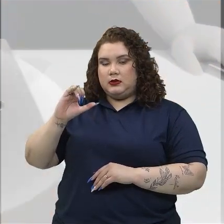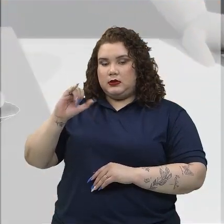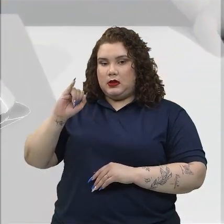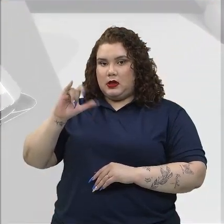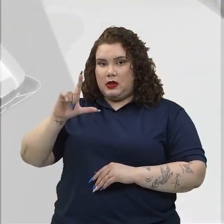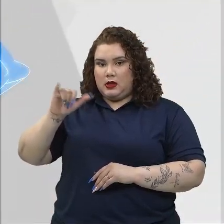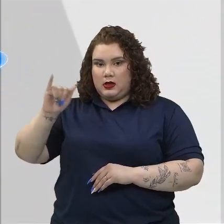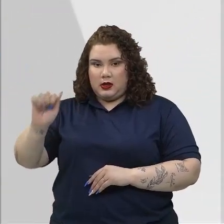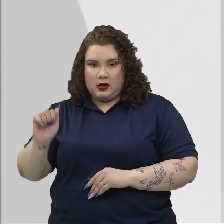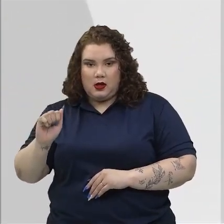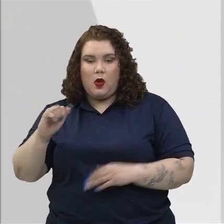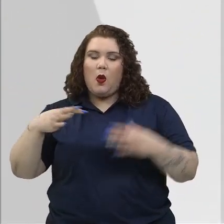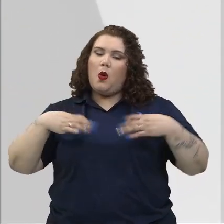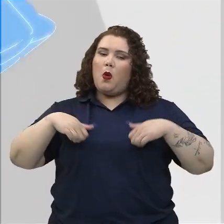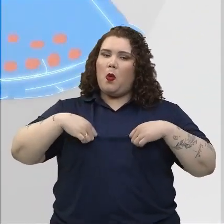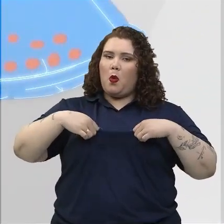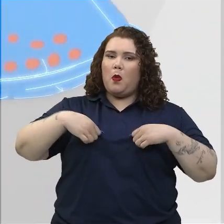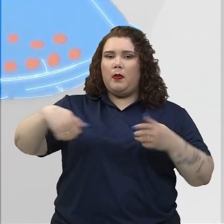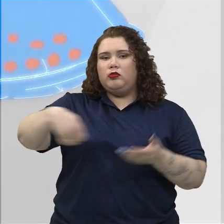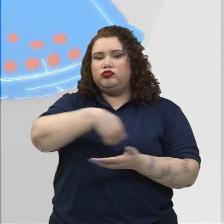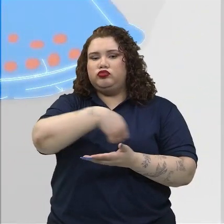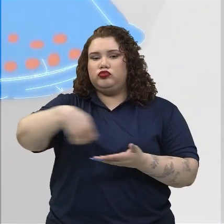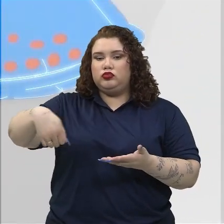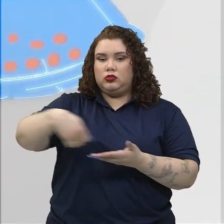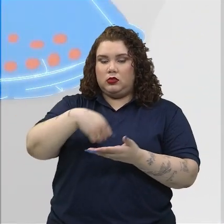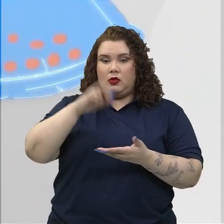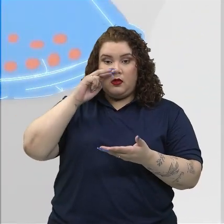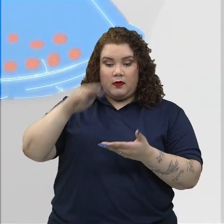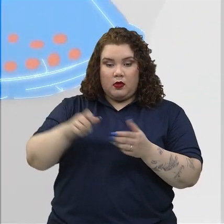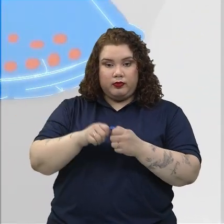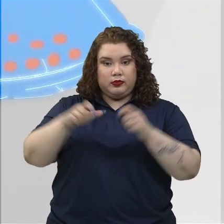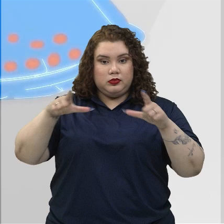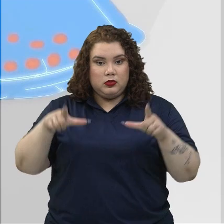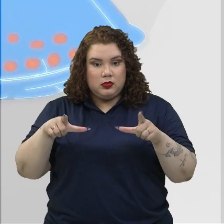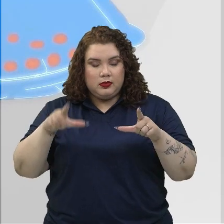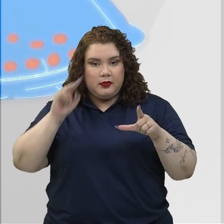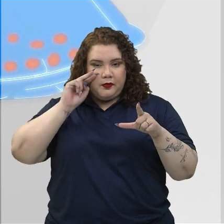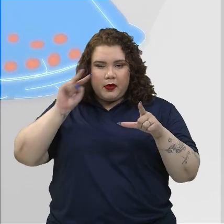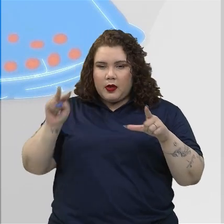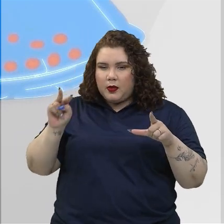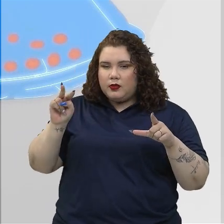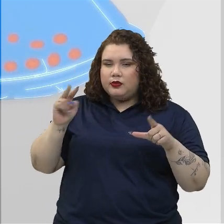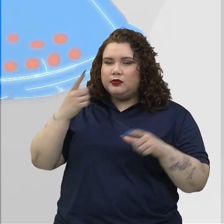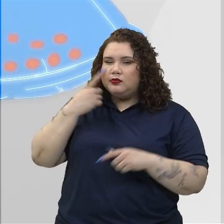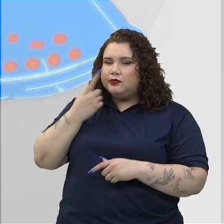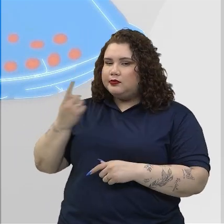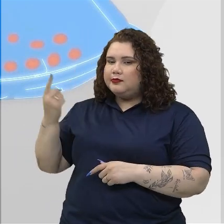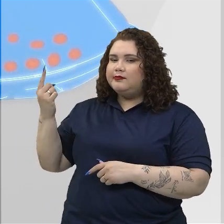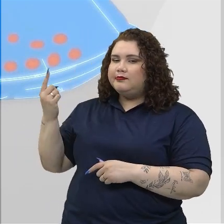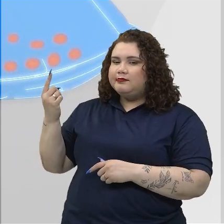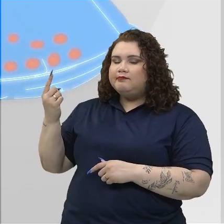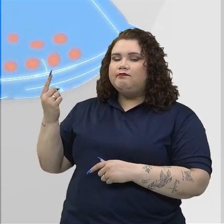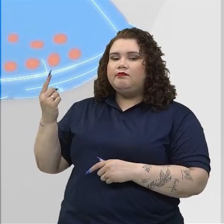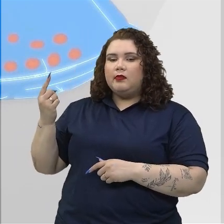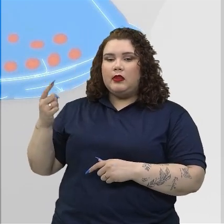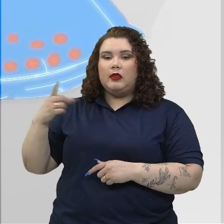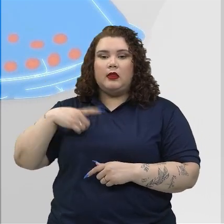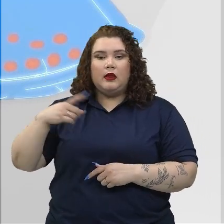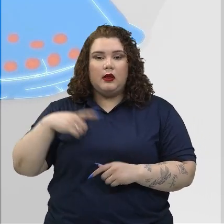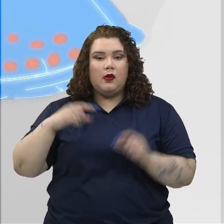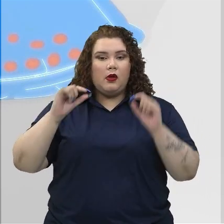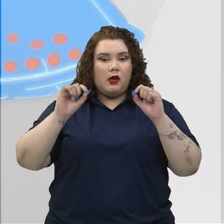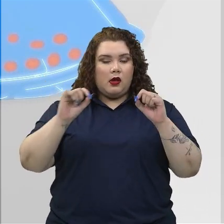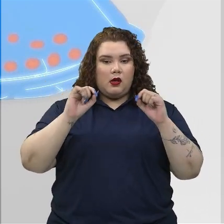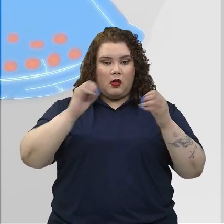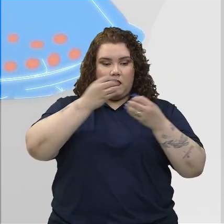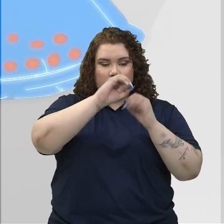roupa. Aí vamos fazer o zoom, olha lá. Muito bem. Você percebe que o que está dizendo aí, que